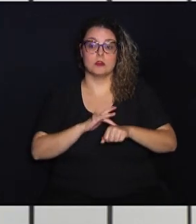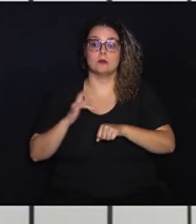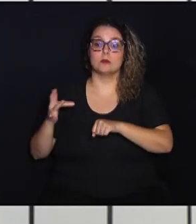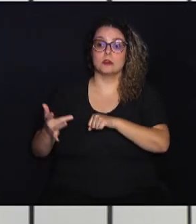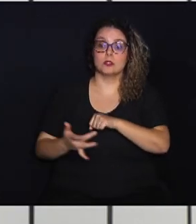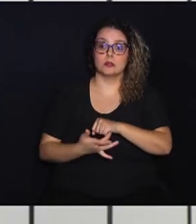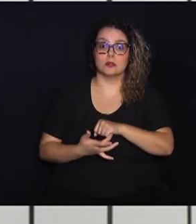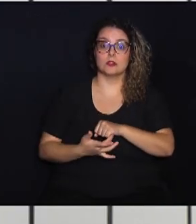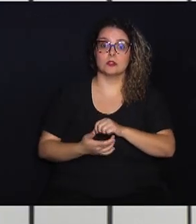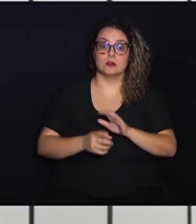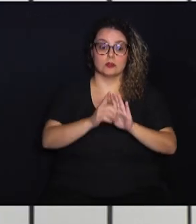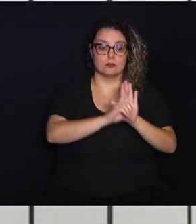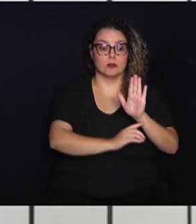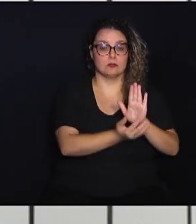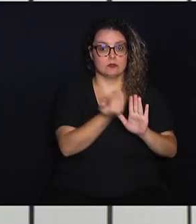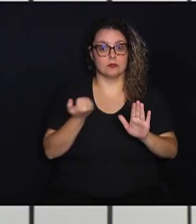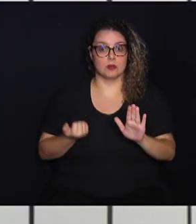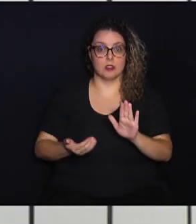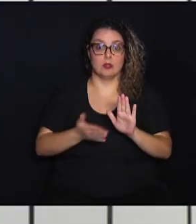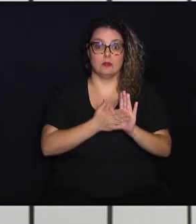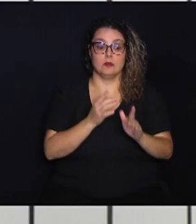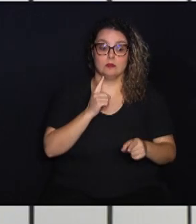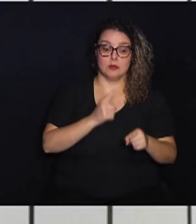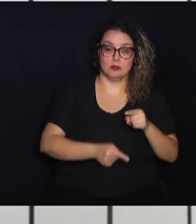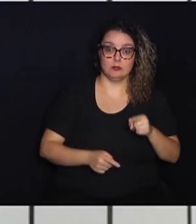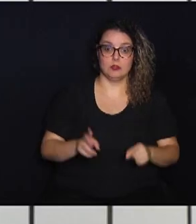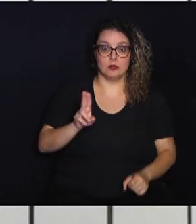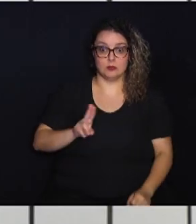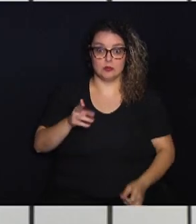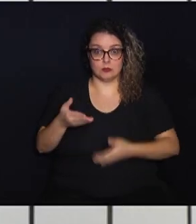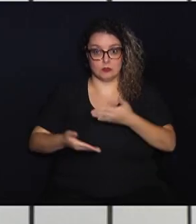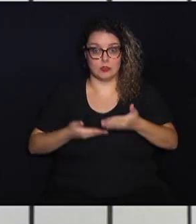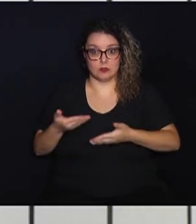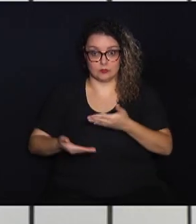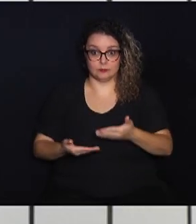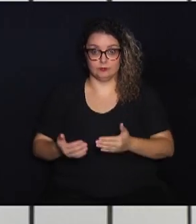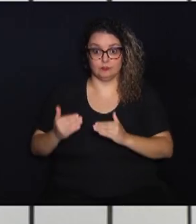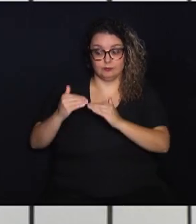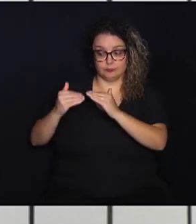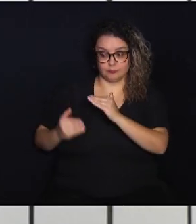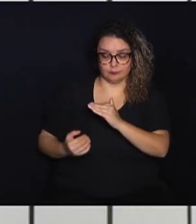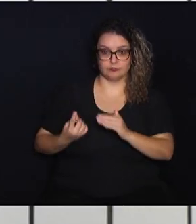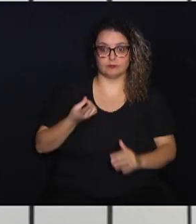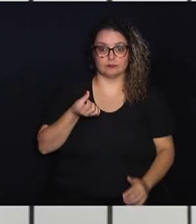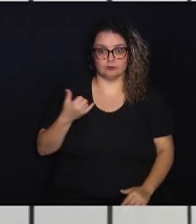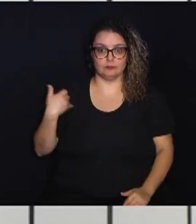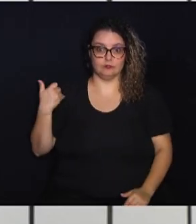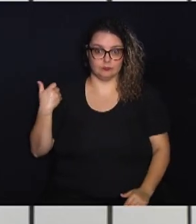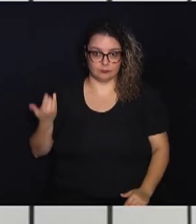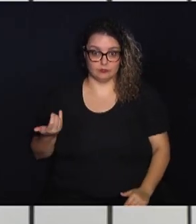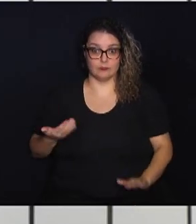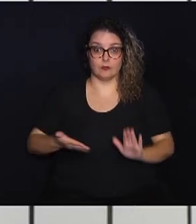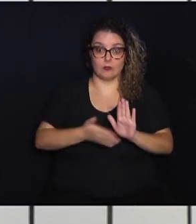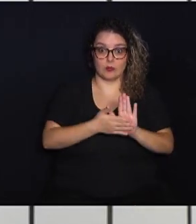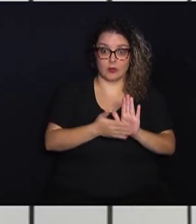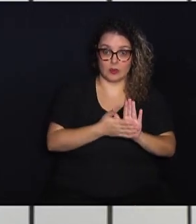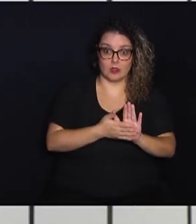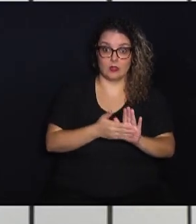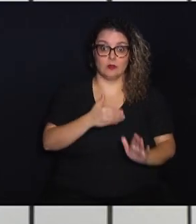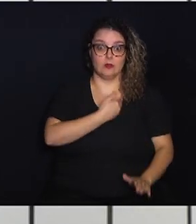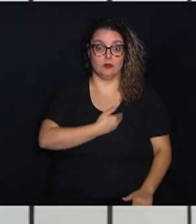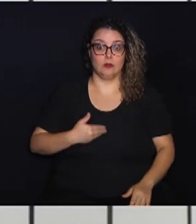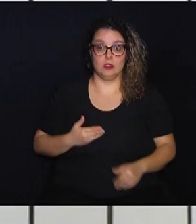que violarem a proposta de proibição por uso de seus serviços para menores de 16 anos. A proposta do governo